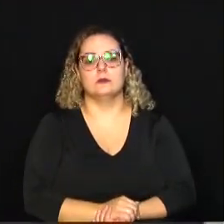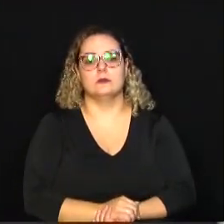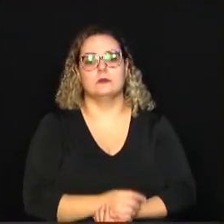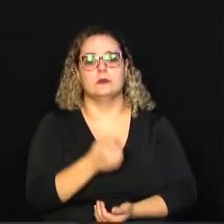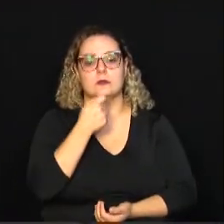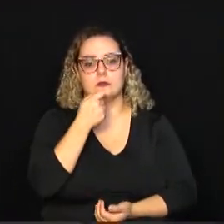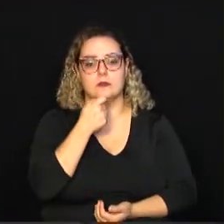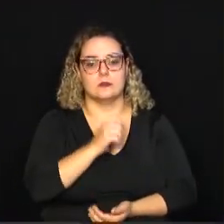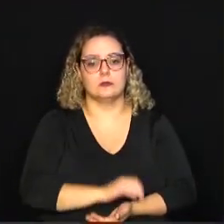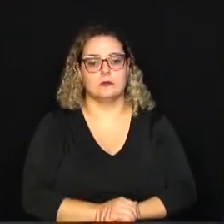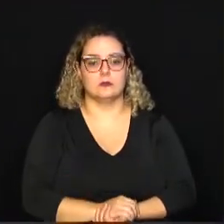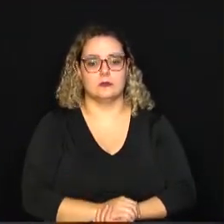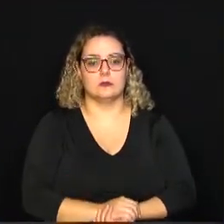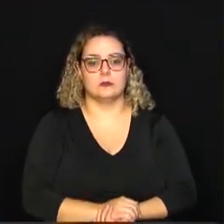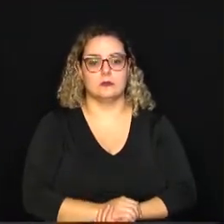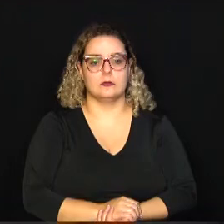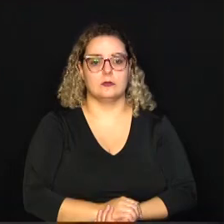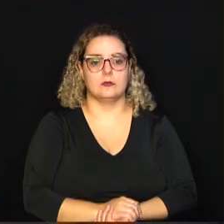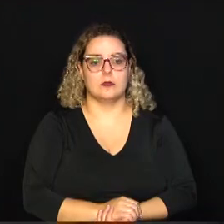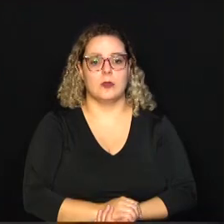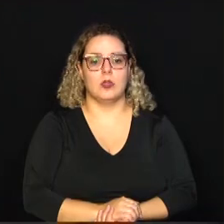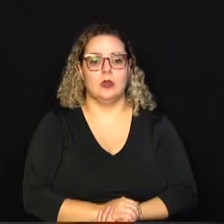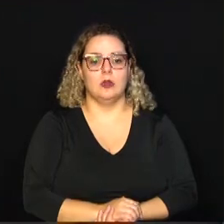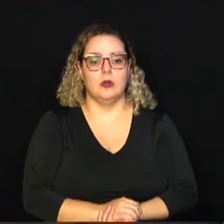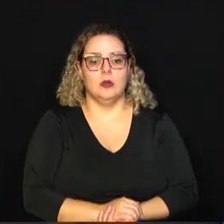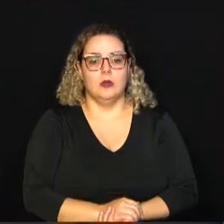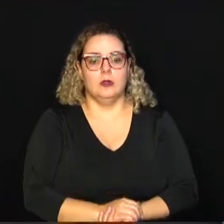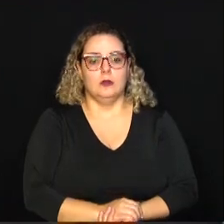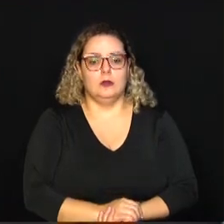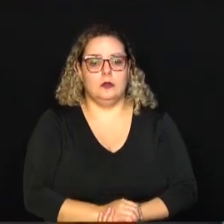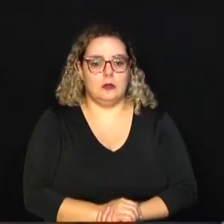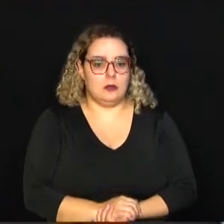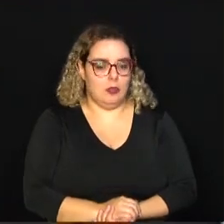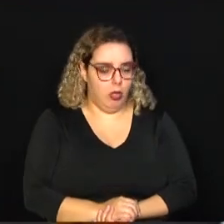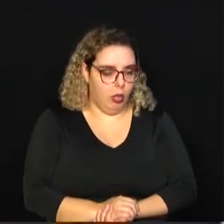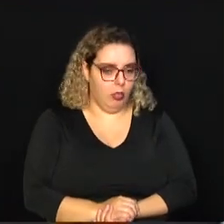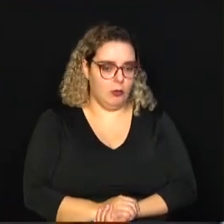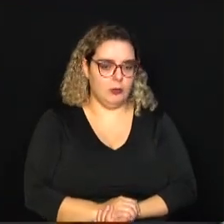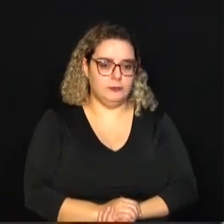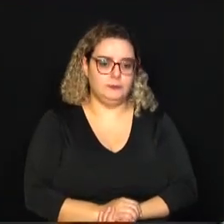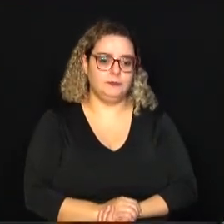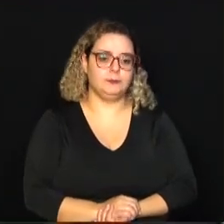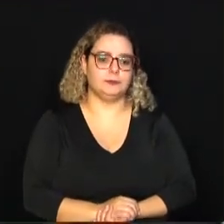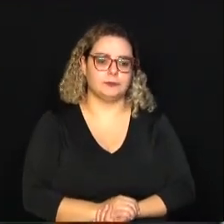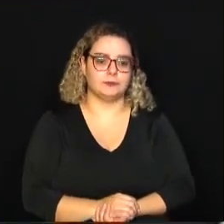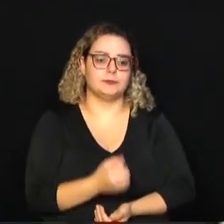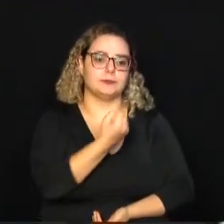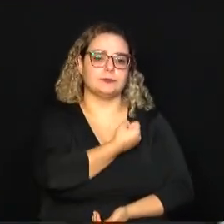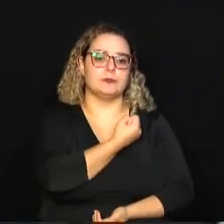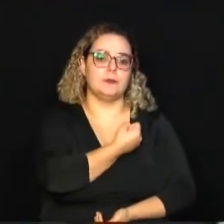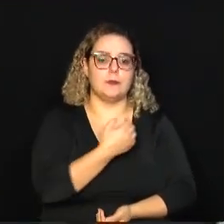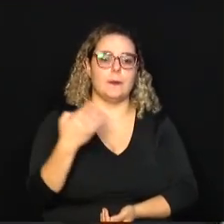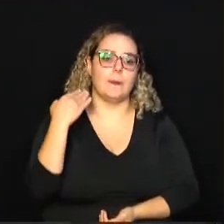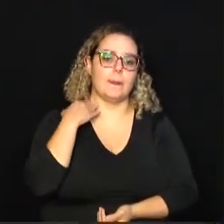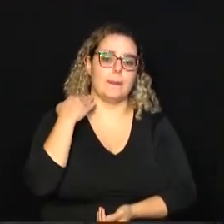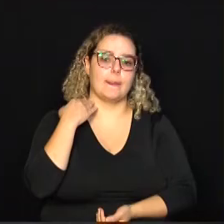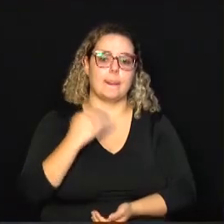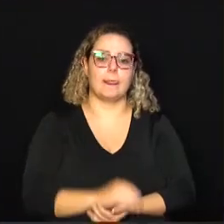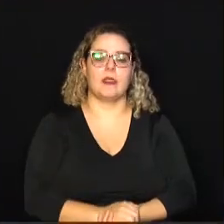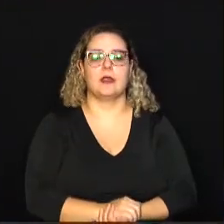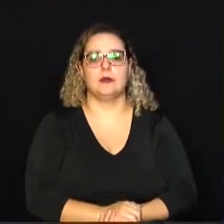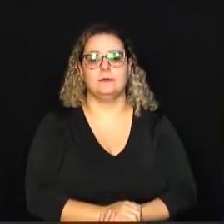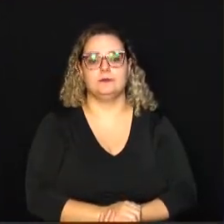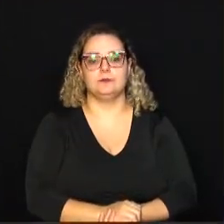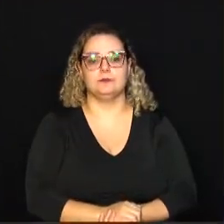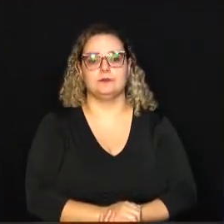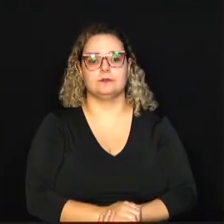passar só um informe bem rapidinho, que é o número da conta do pessoal que está fazendo a campanha. Isso, Carminha, pode ir.